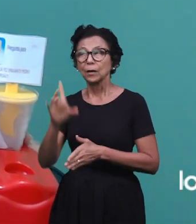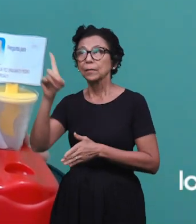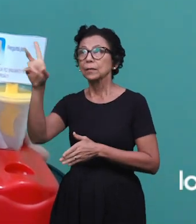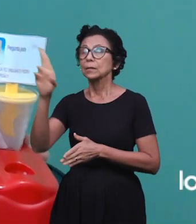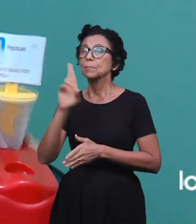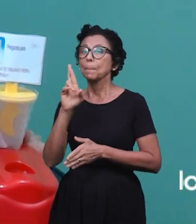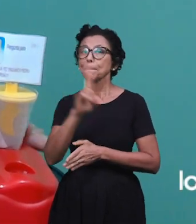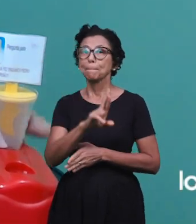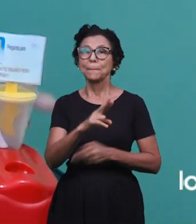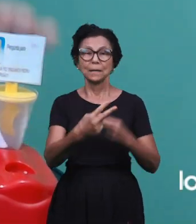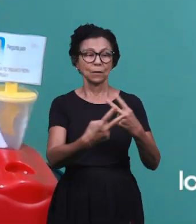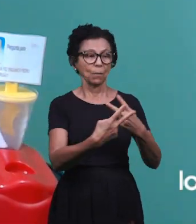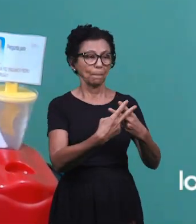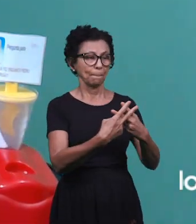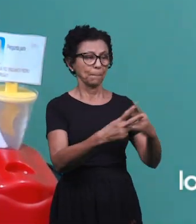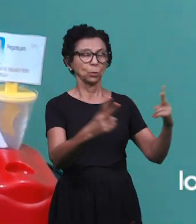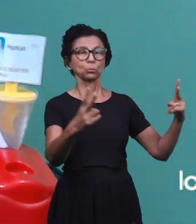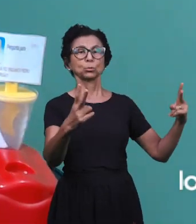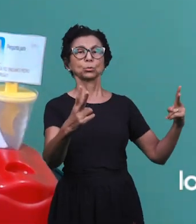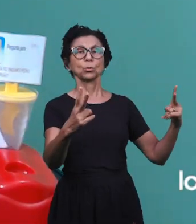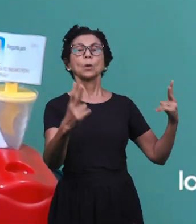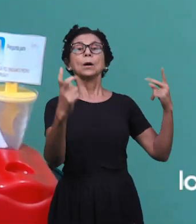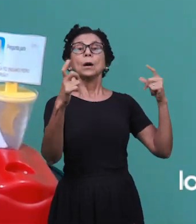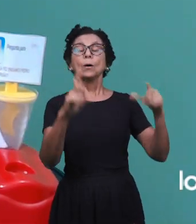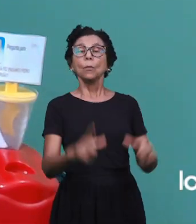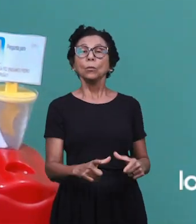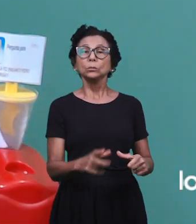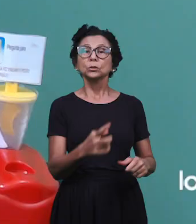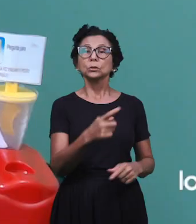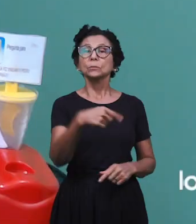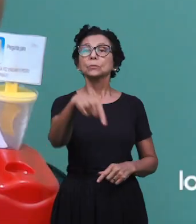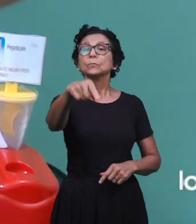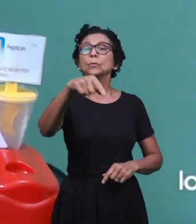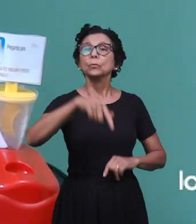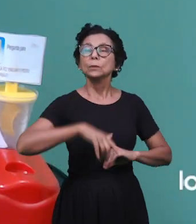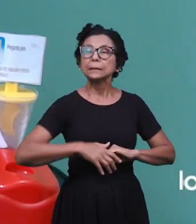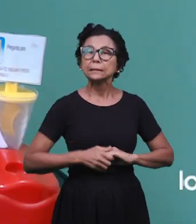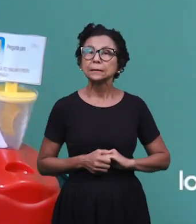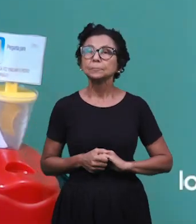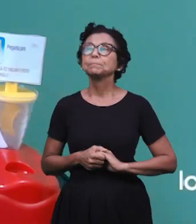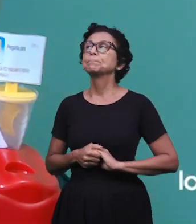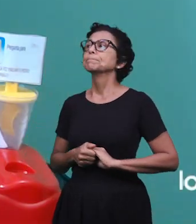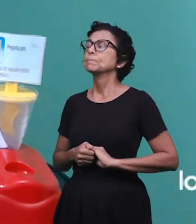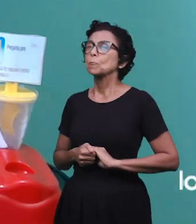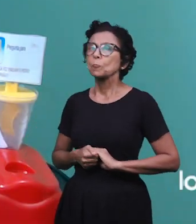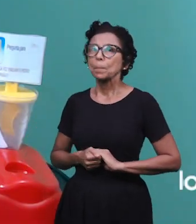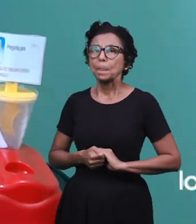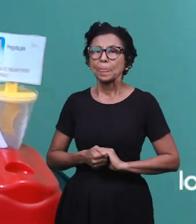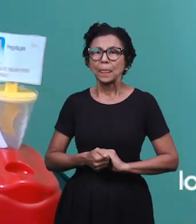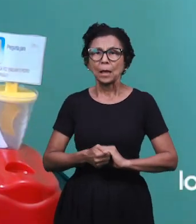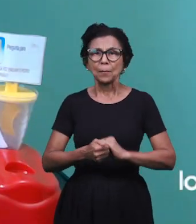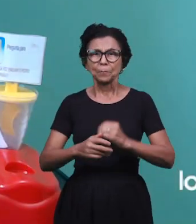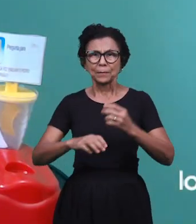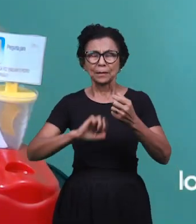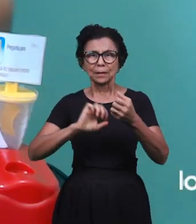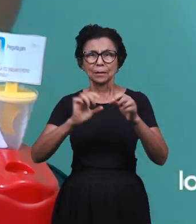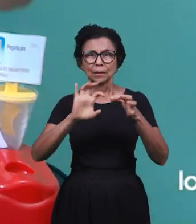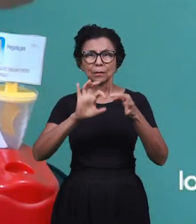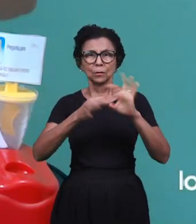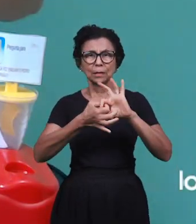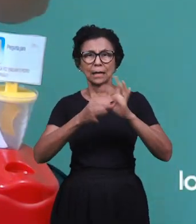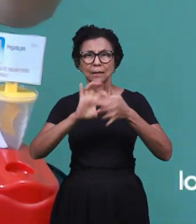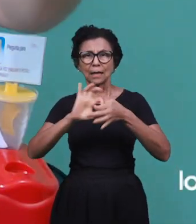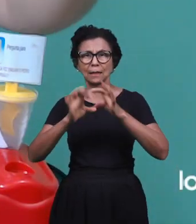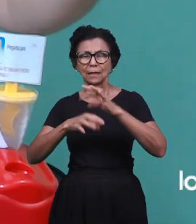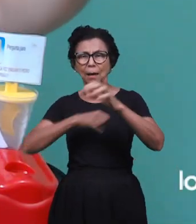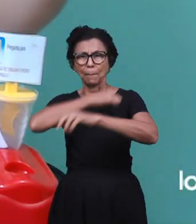solto. E sabe para onde que Pedro foi? Ele saiu dali, as correntes caíram